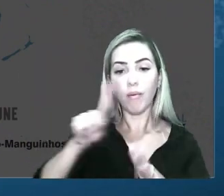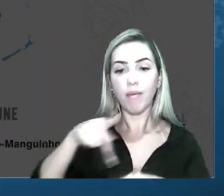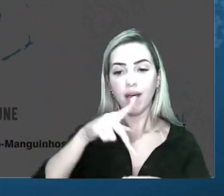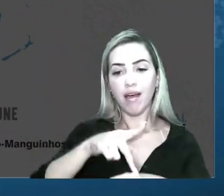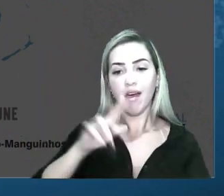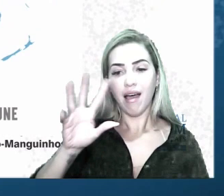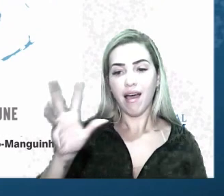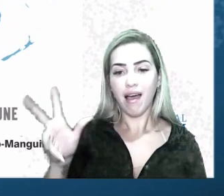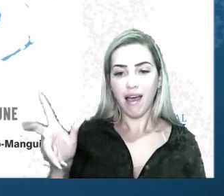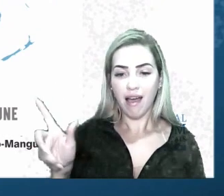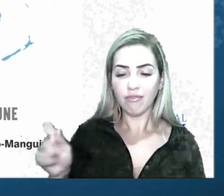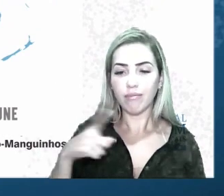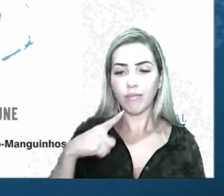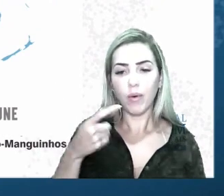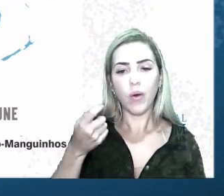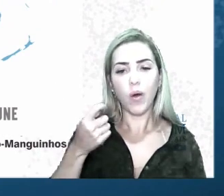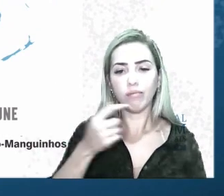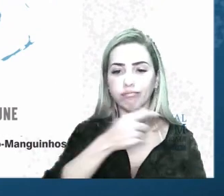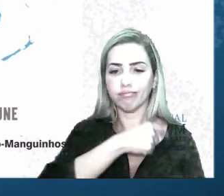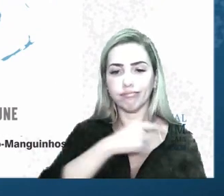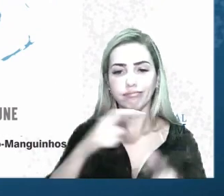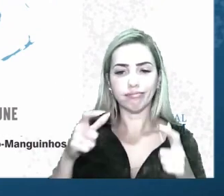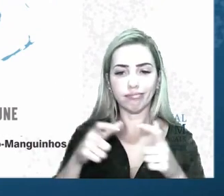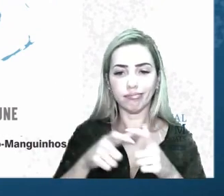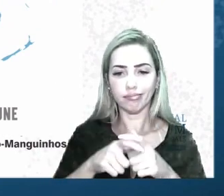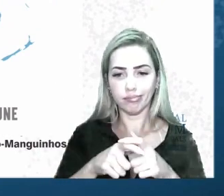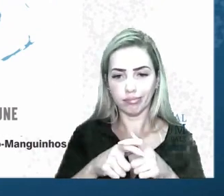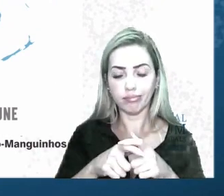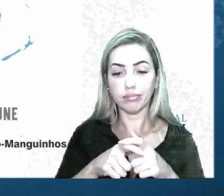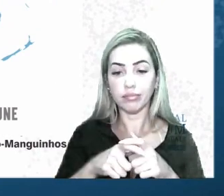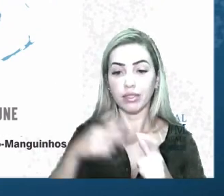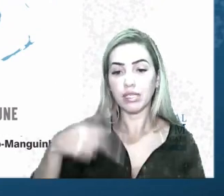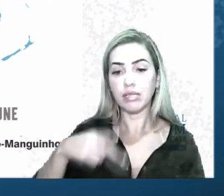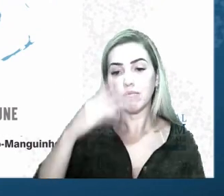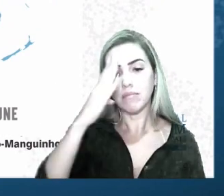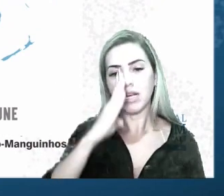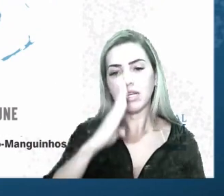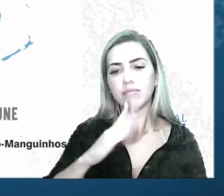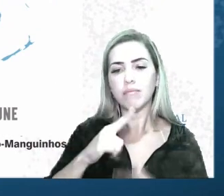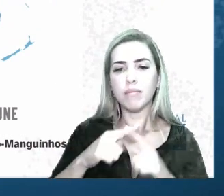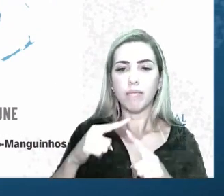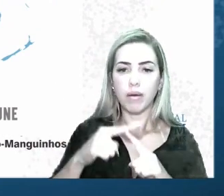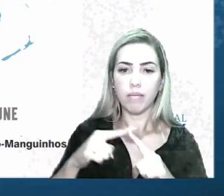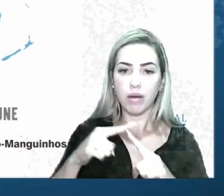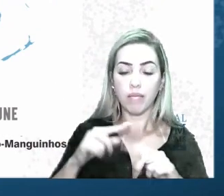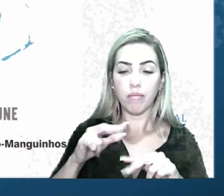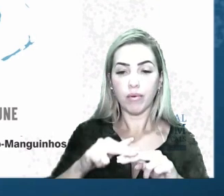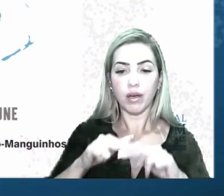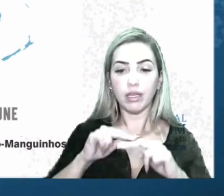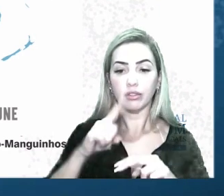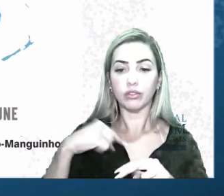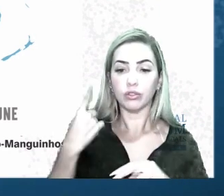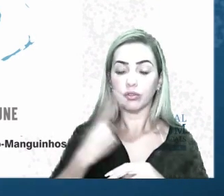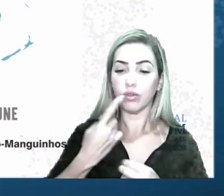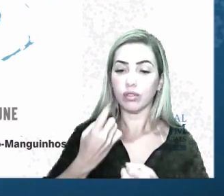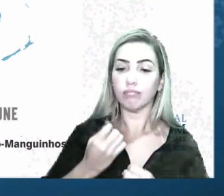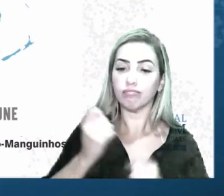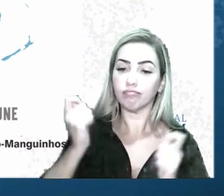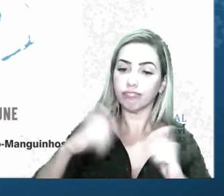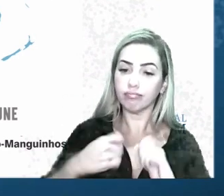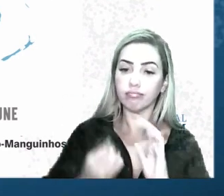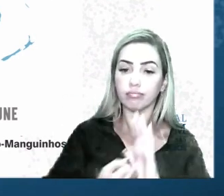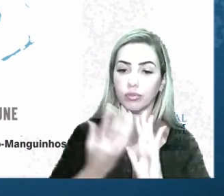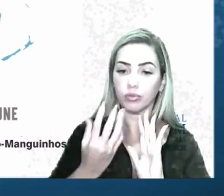vacinal. O Brasil com uma situação mediana diante da nossa capacidade produtiva. Então, graças a